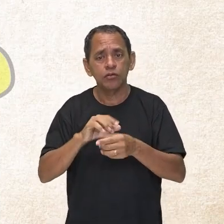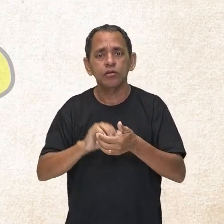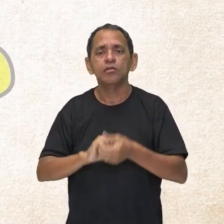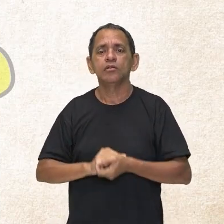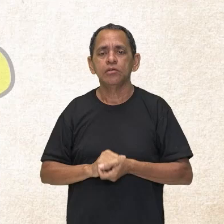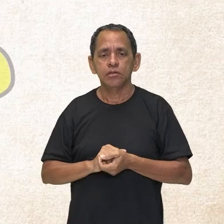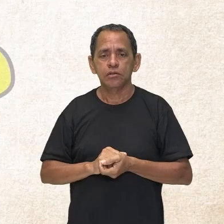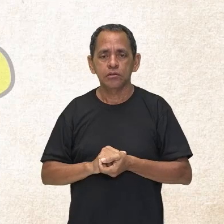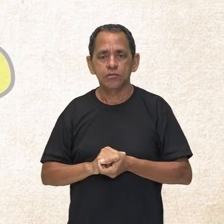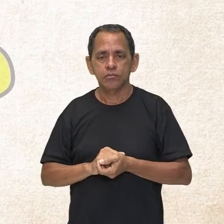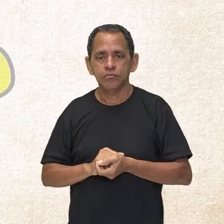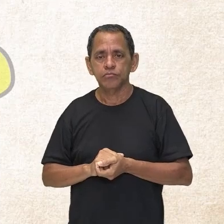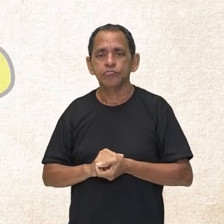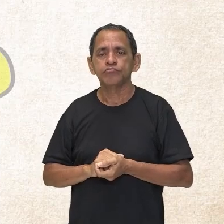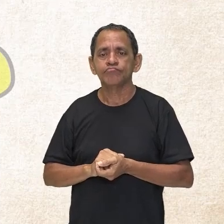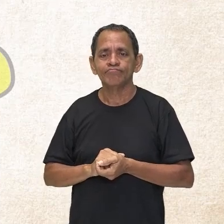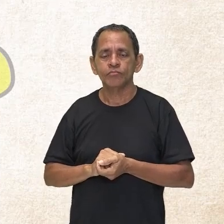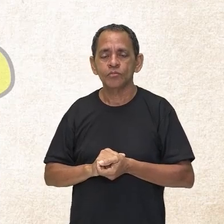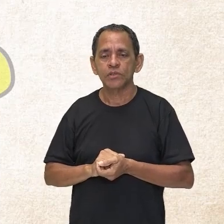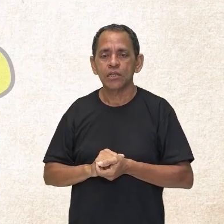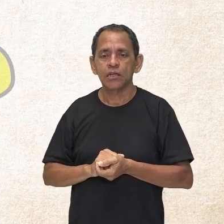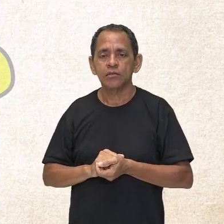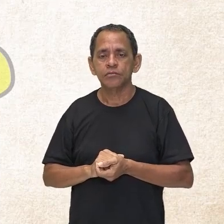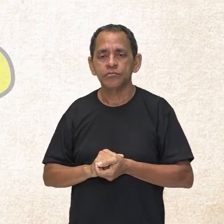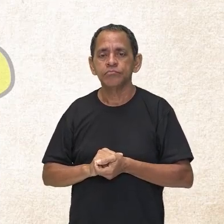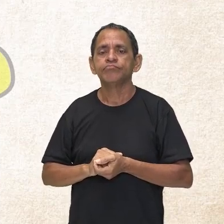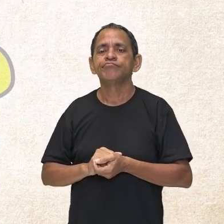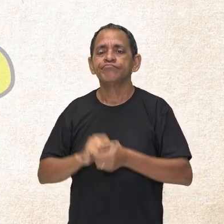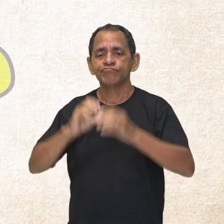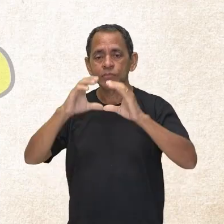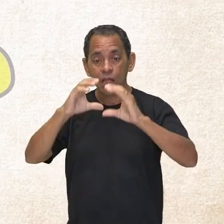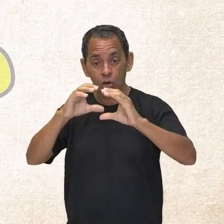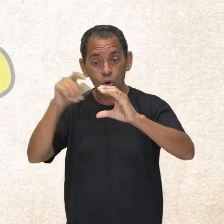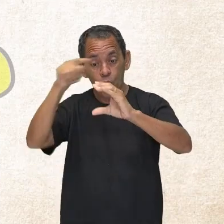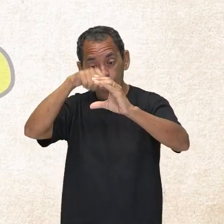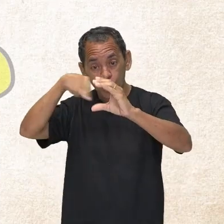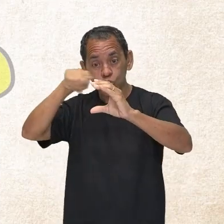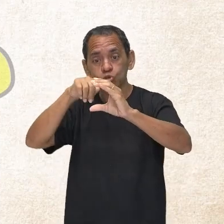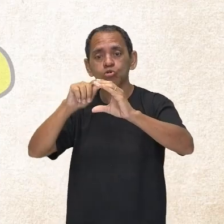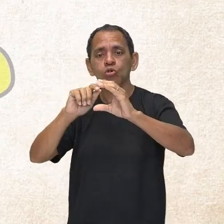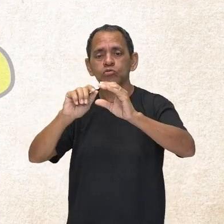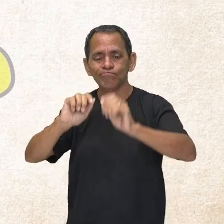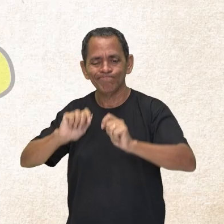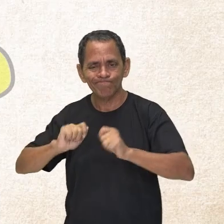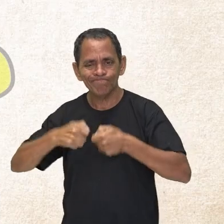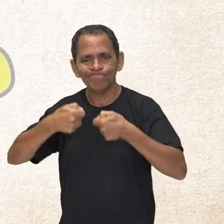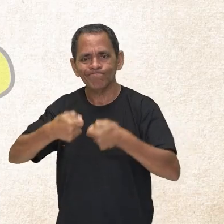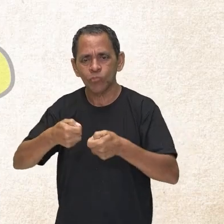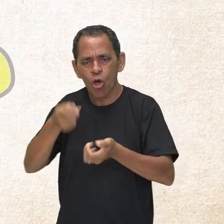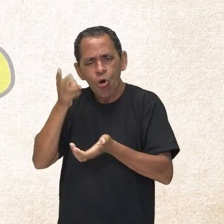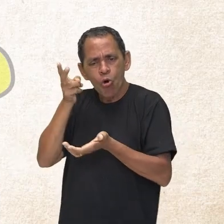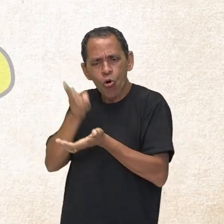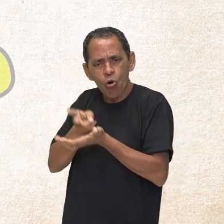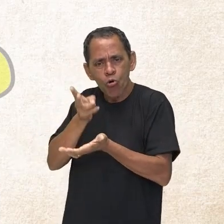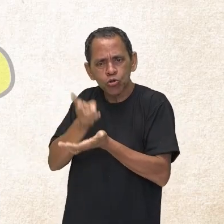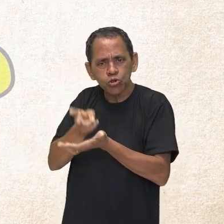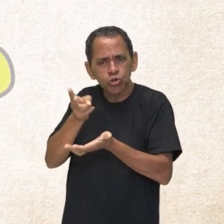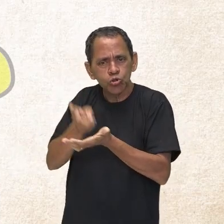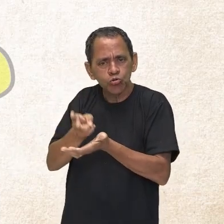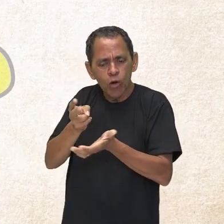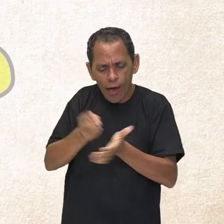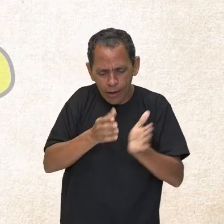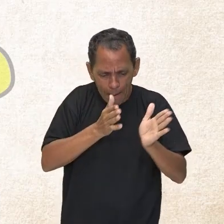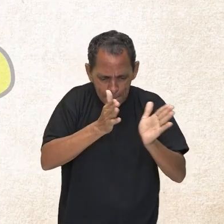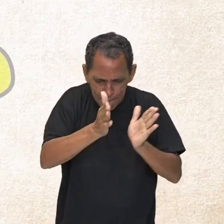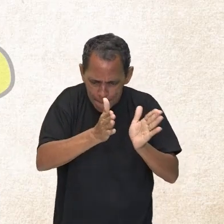vida. Resiliência, né? Então, a Sônia foi, sim, resiliente durante toda a sua